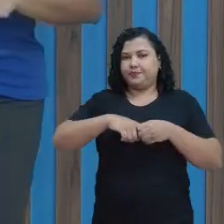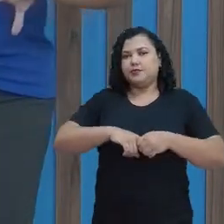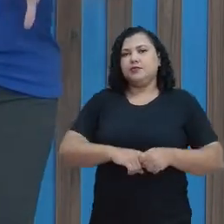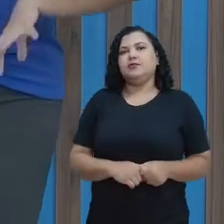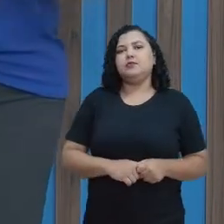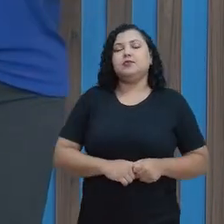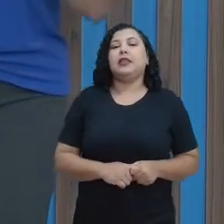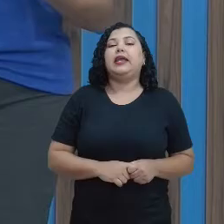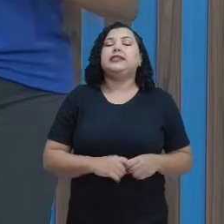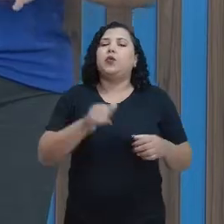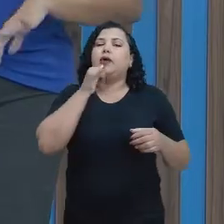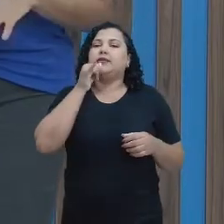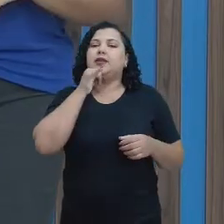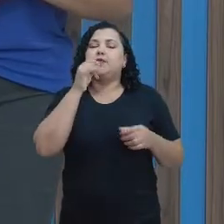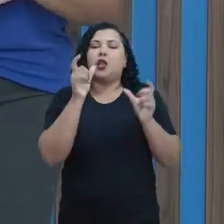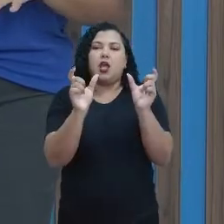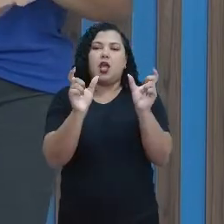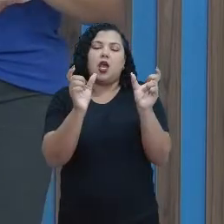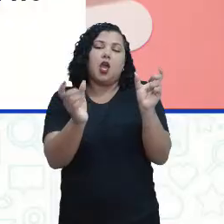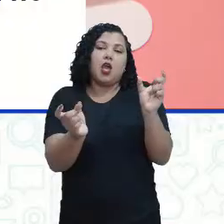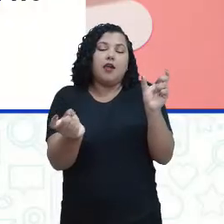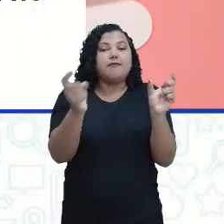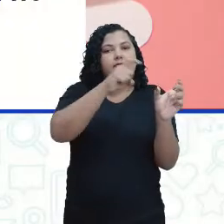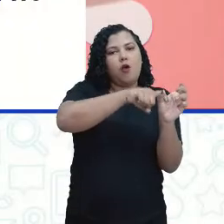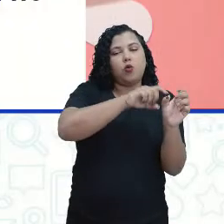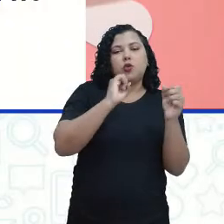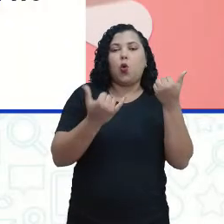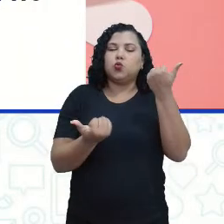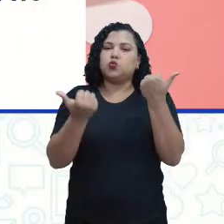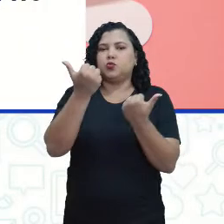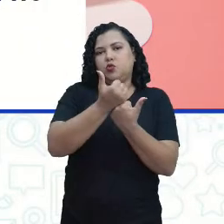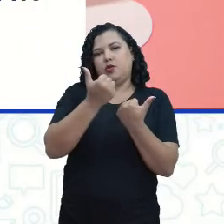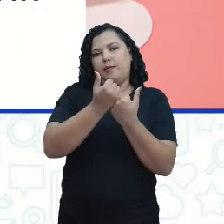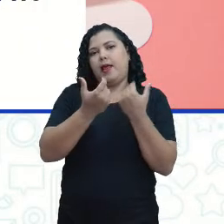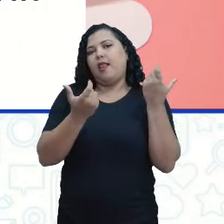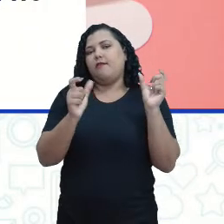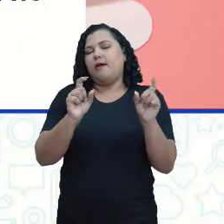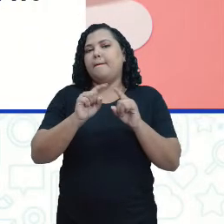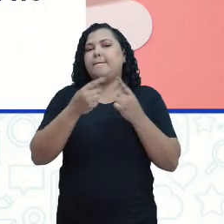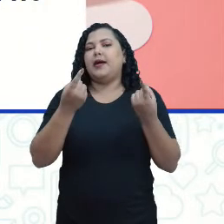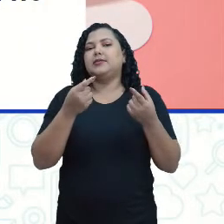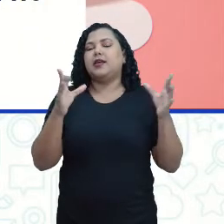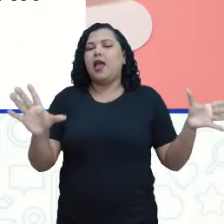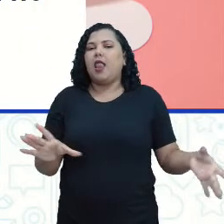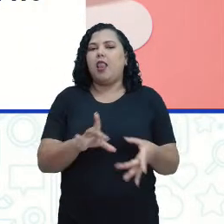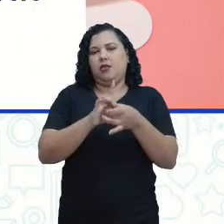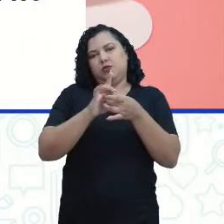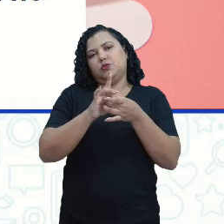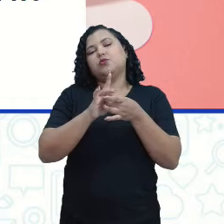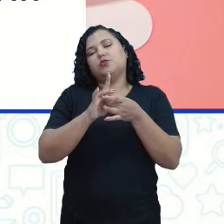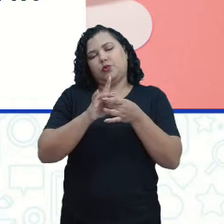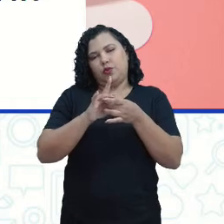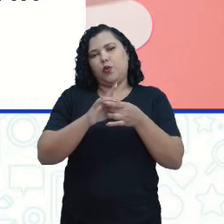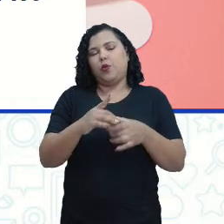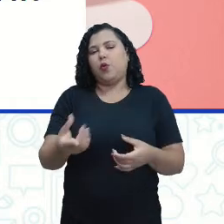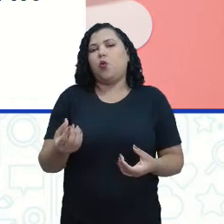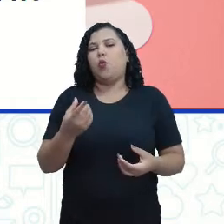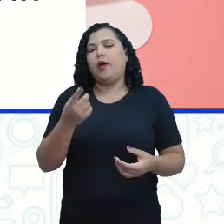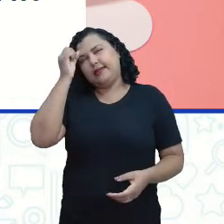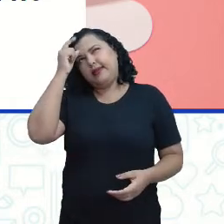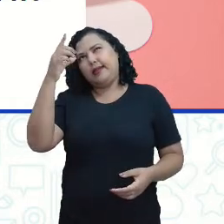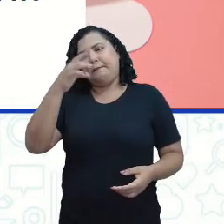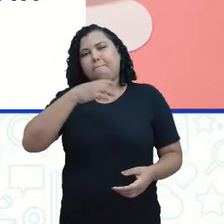veja, ele vai o quê? Retomar ou ele vai substituir, mas aqui ele vai relacionar com a ideia de posse.